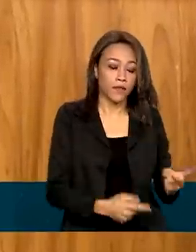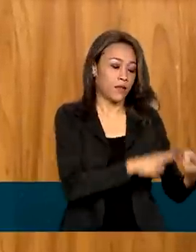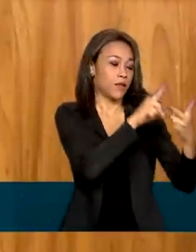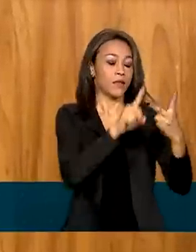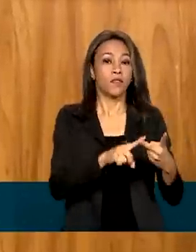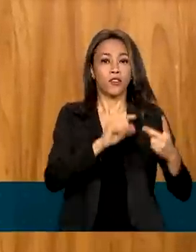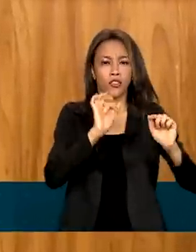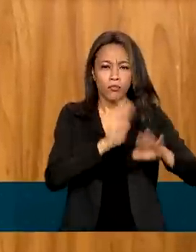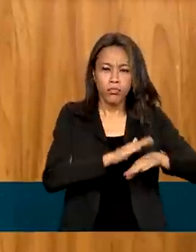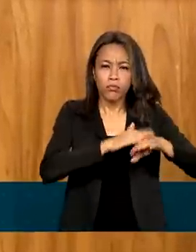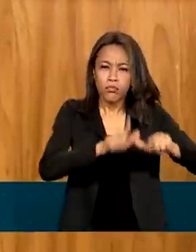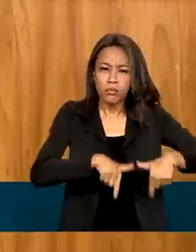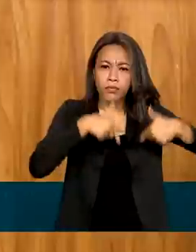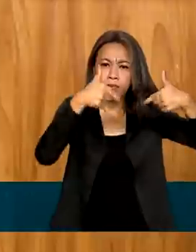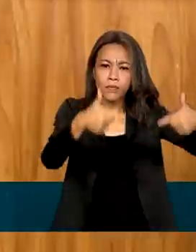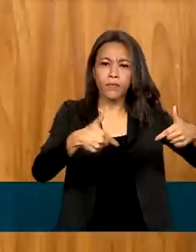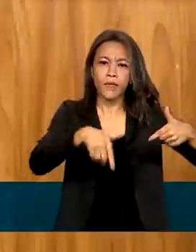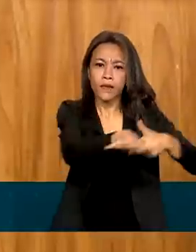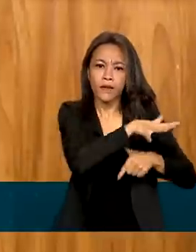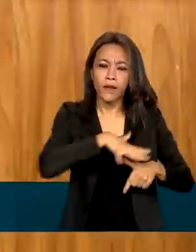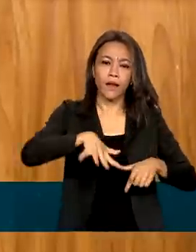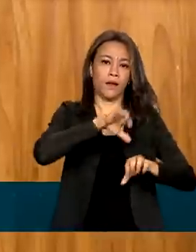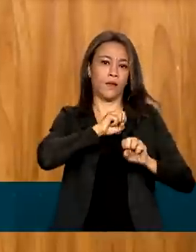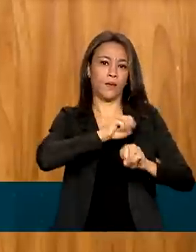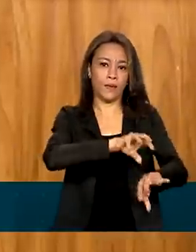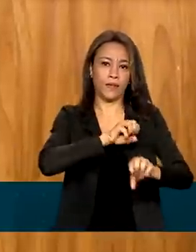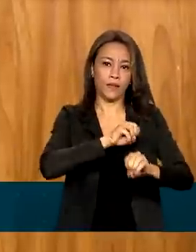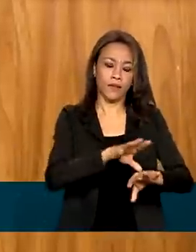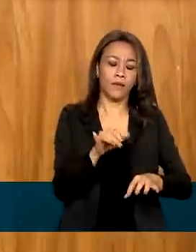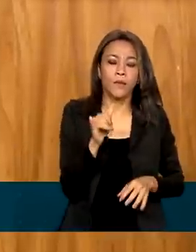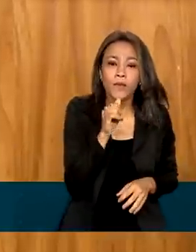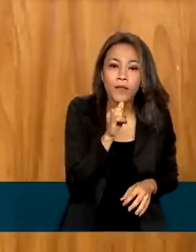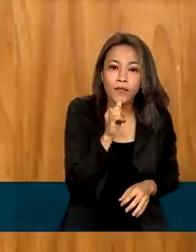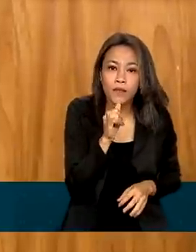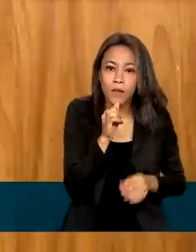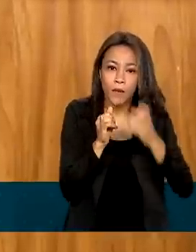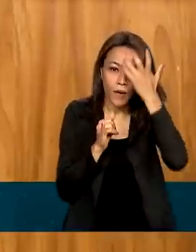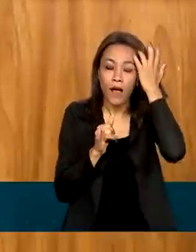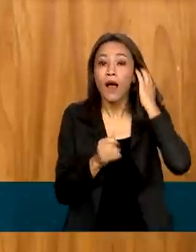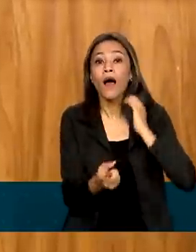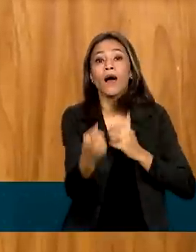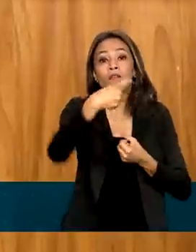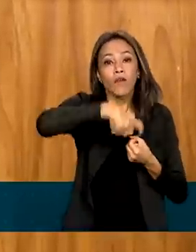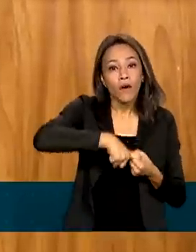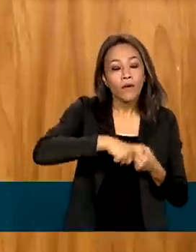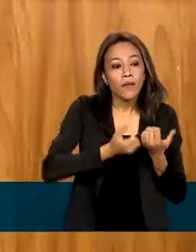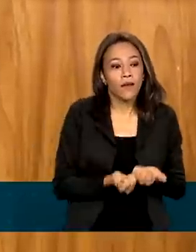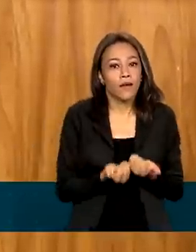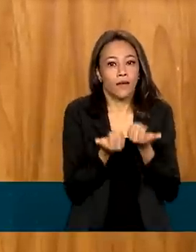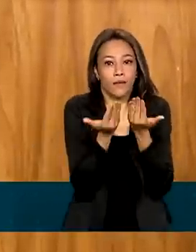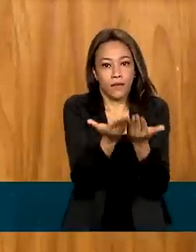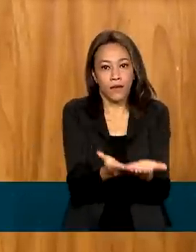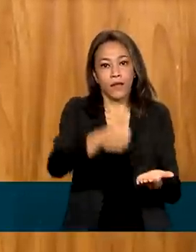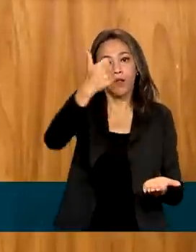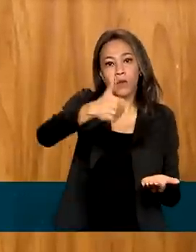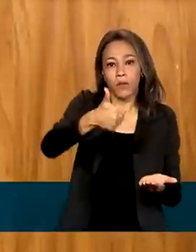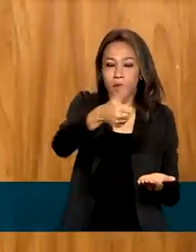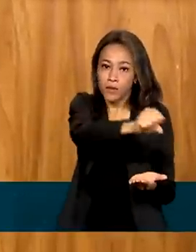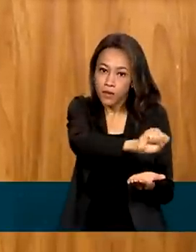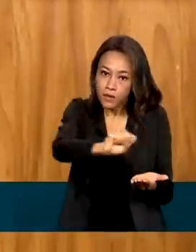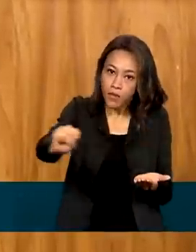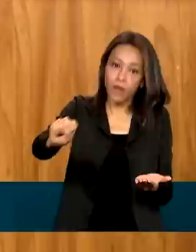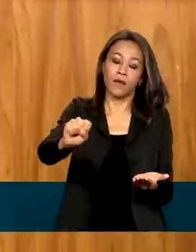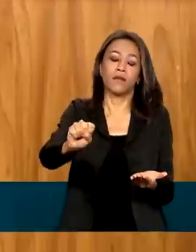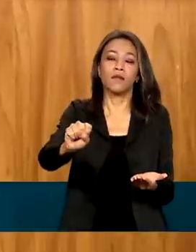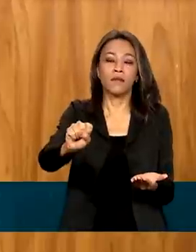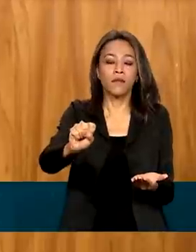concretas da educação como a retomada e entrega ainda no primeiro semestre de